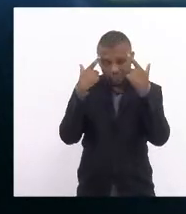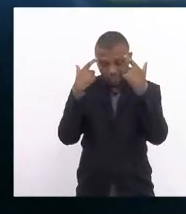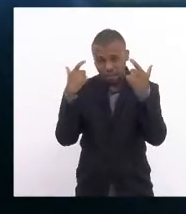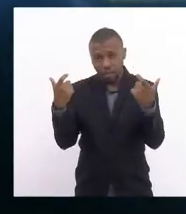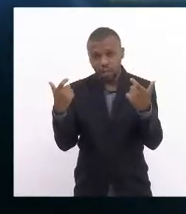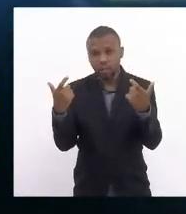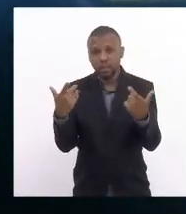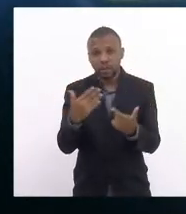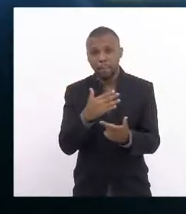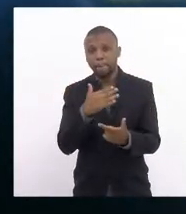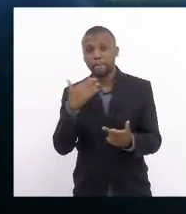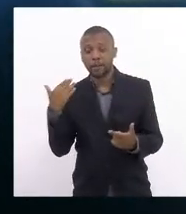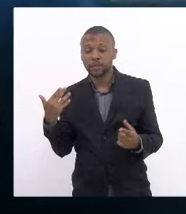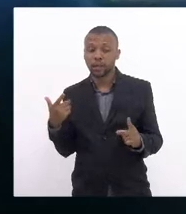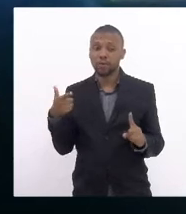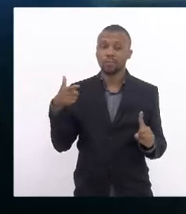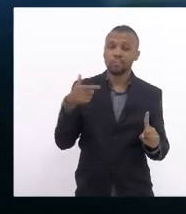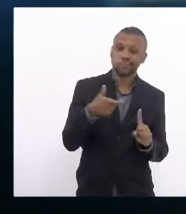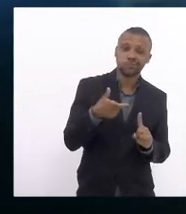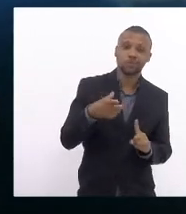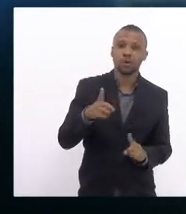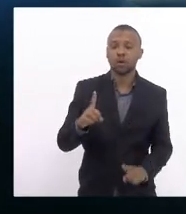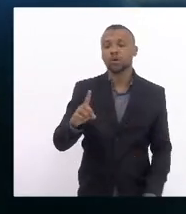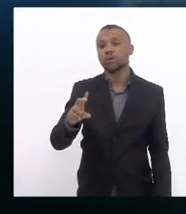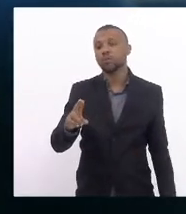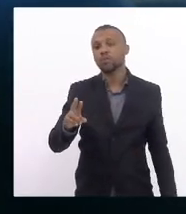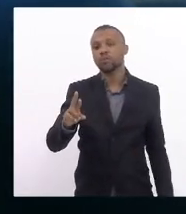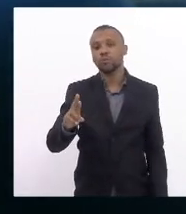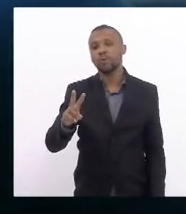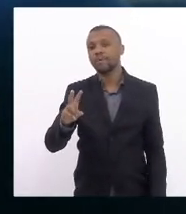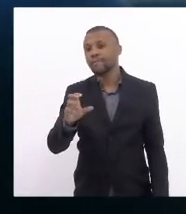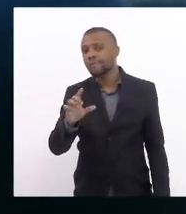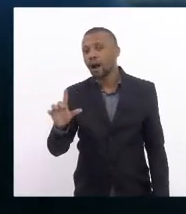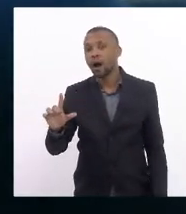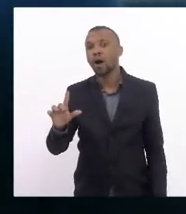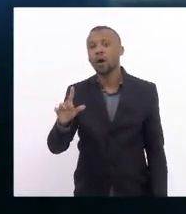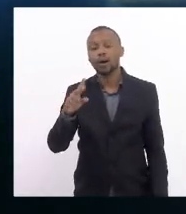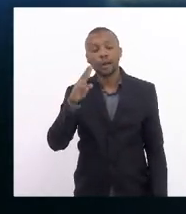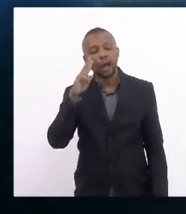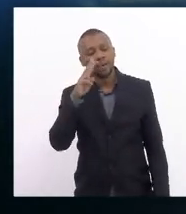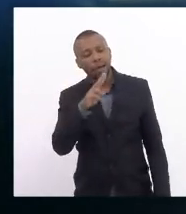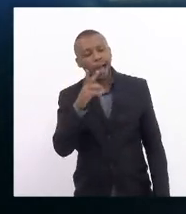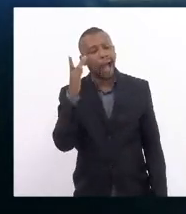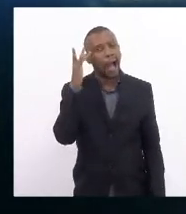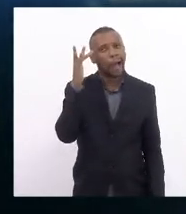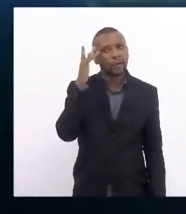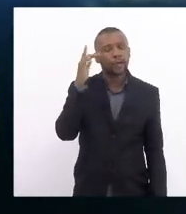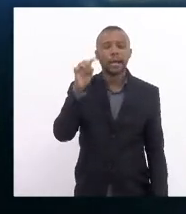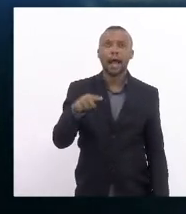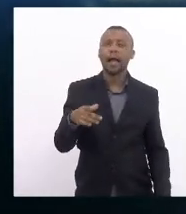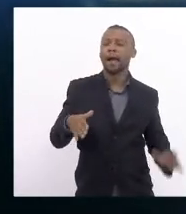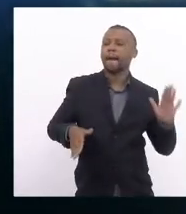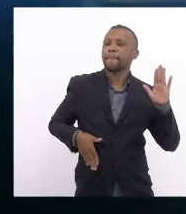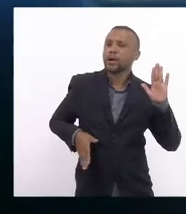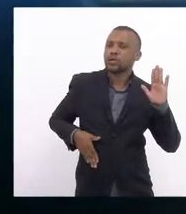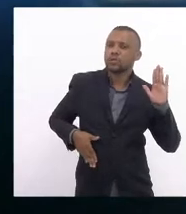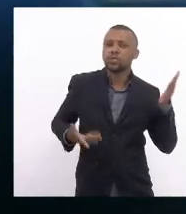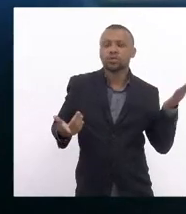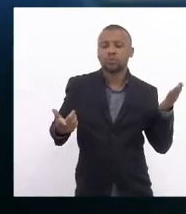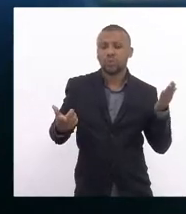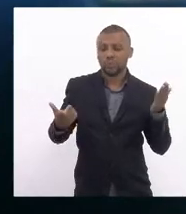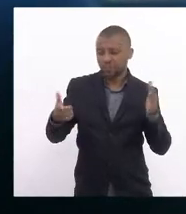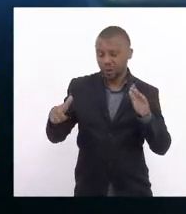Durval, né? Foi assassinado por alguém que achava que ele era bandido, um vizinho dele, né? É um sargento da